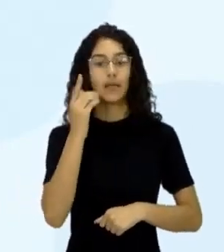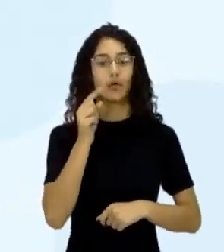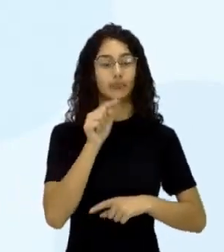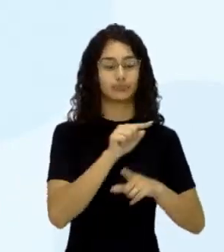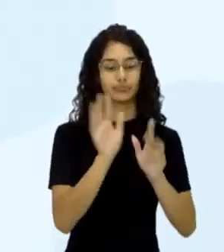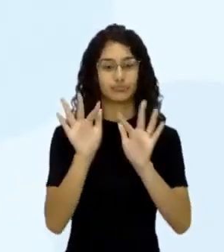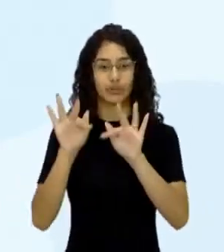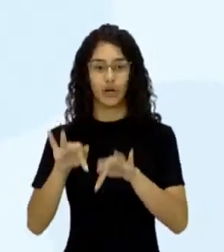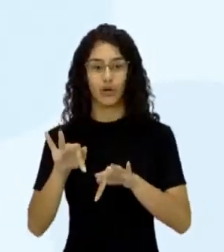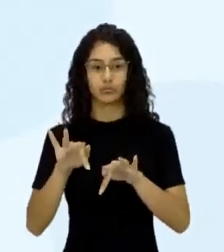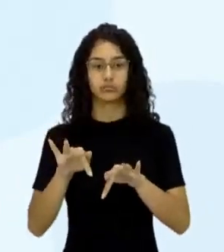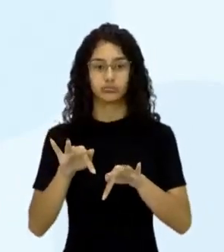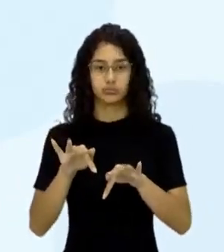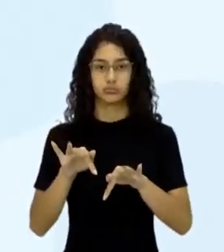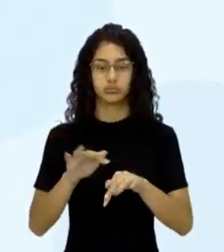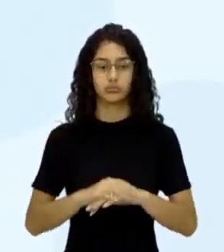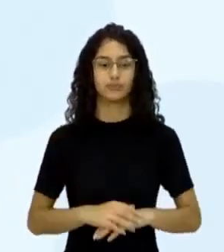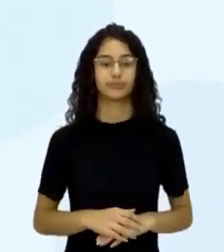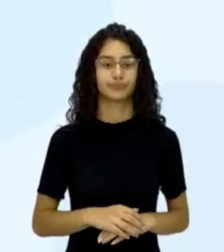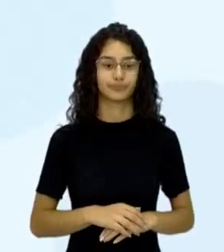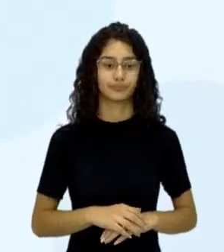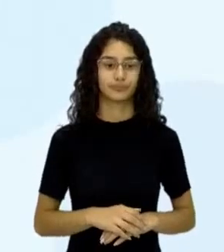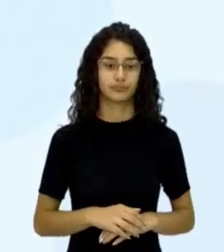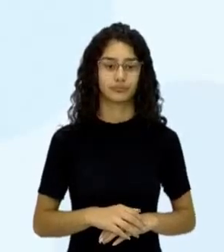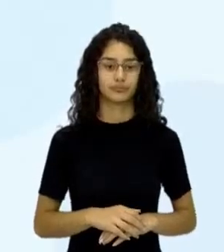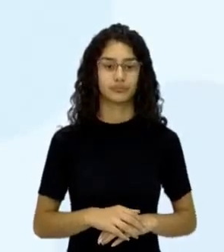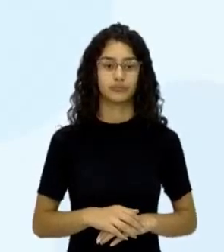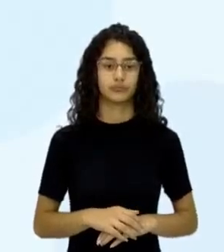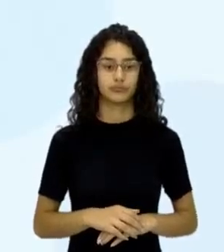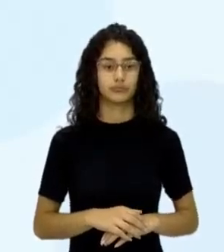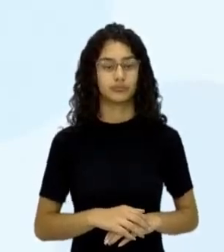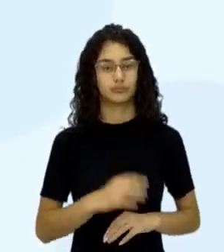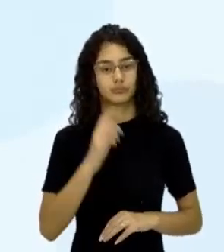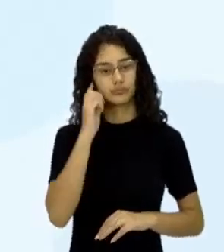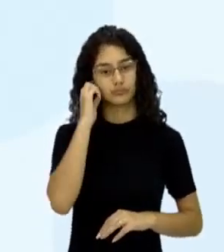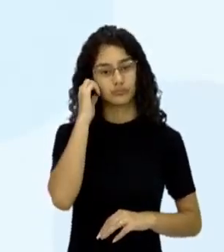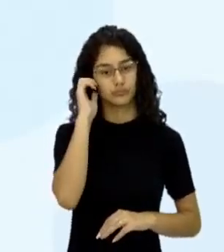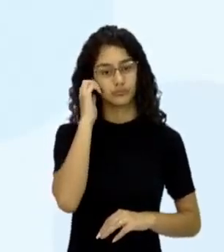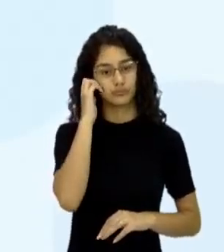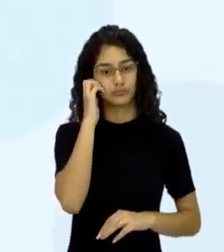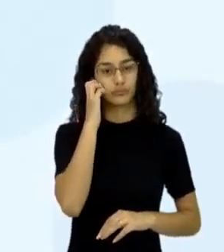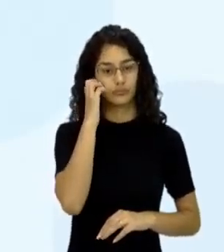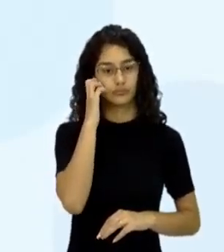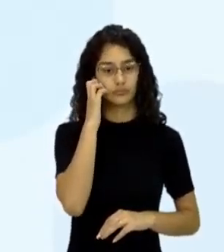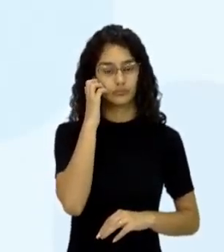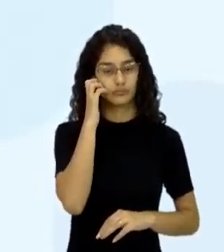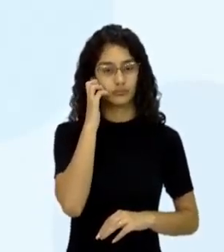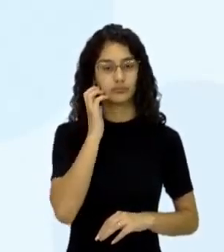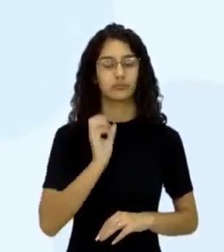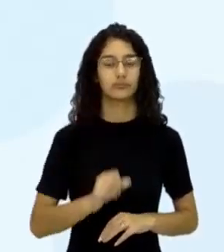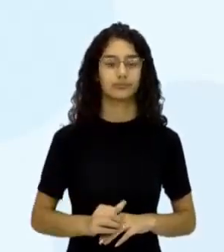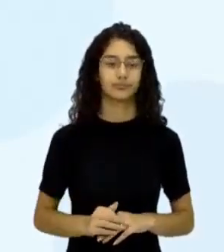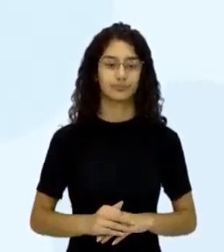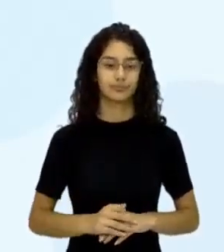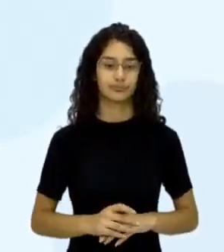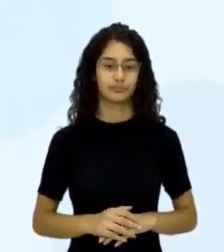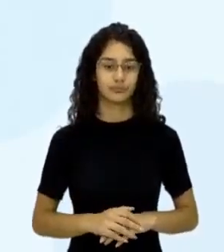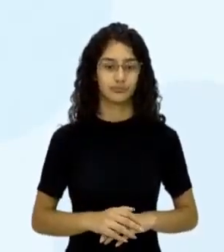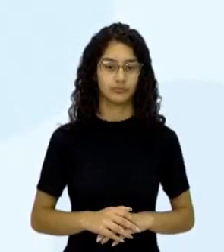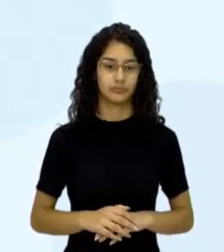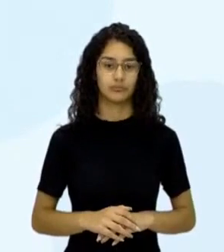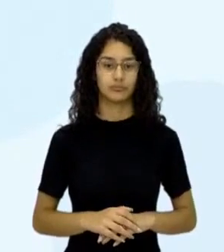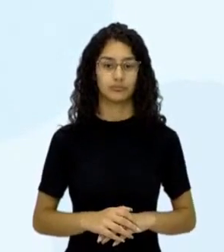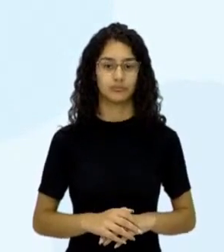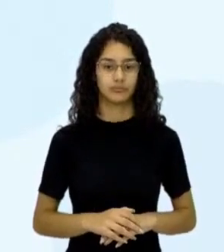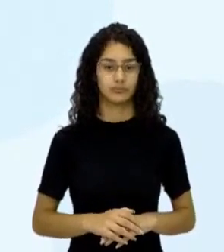final, não é isso, ó? 6.000, tem 3, 6, 9, 12,